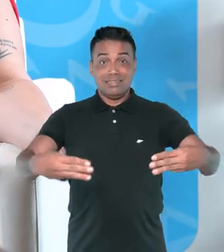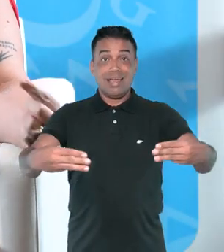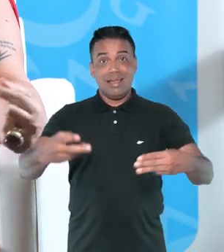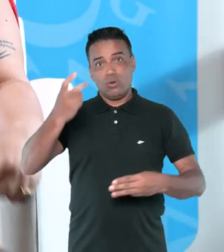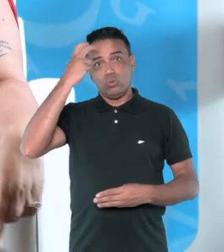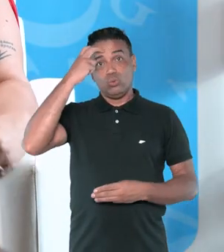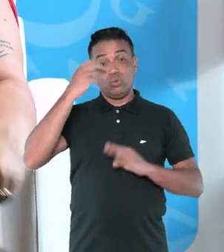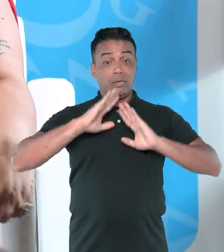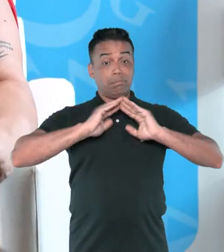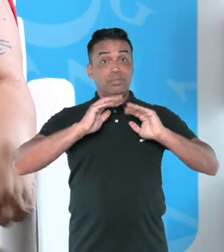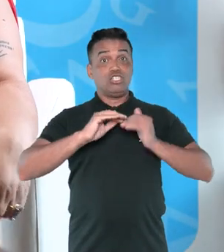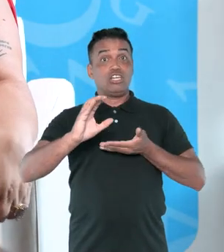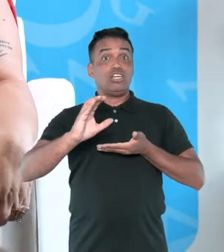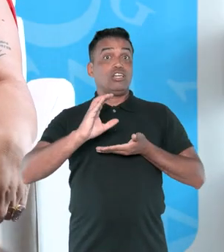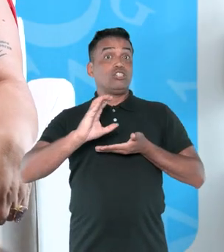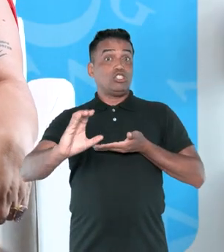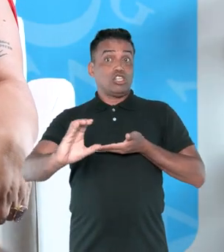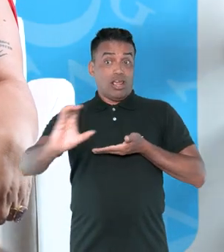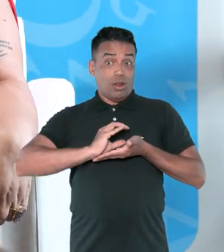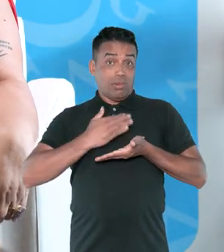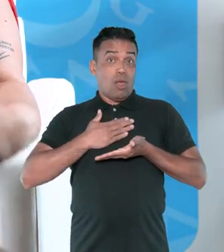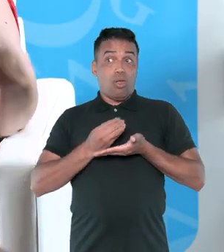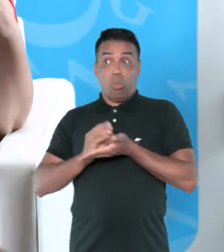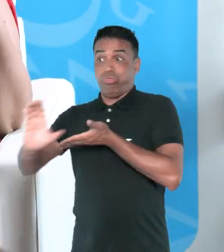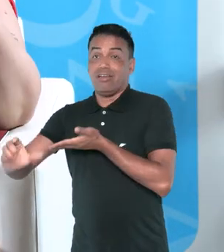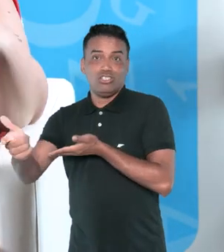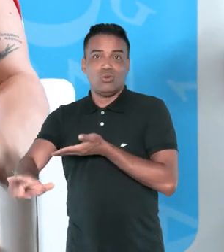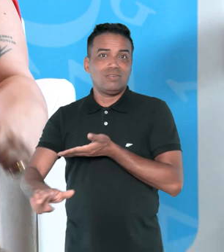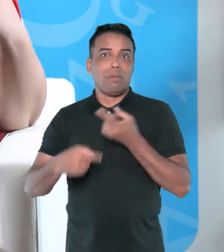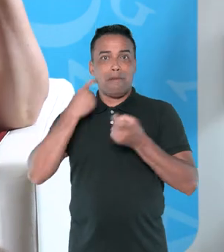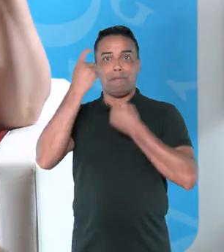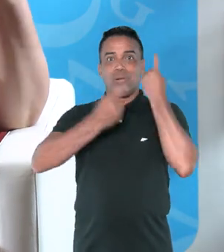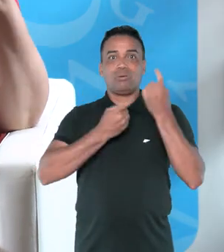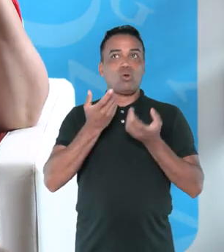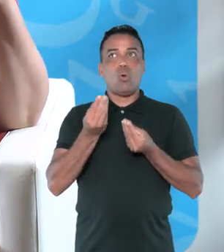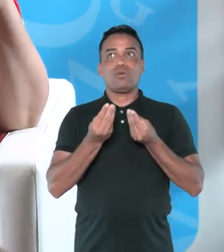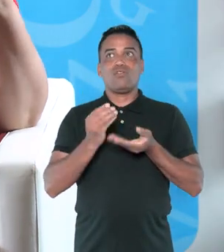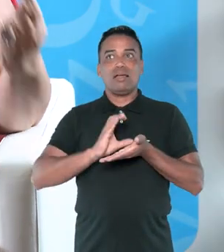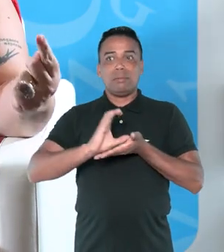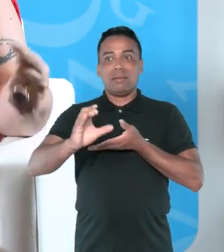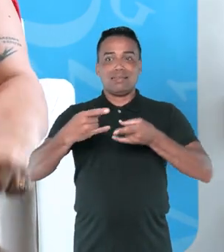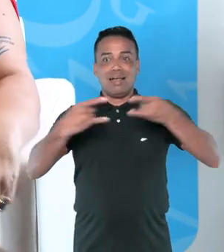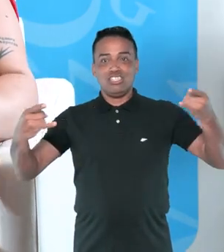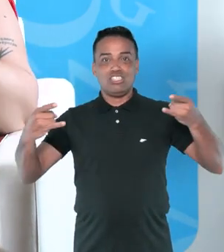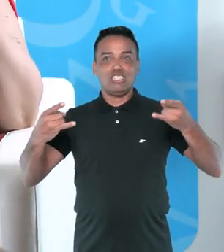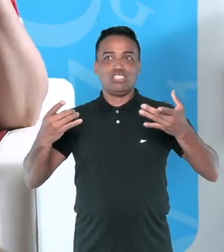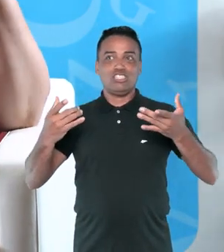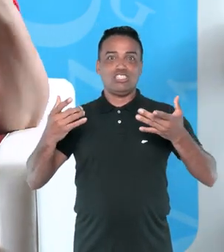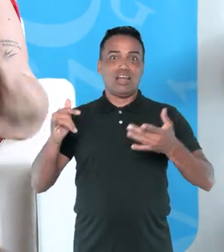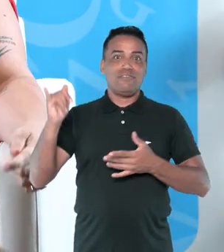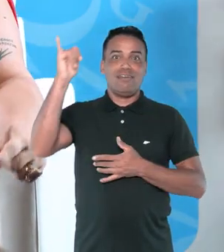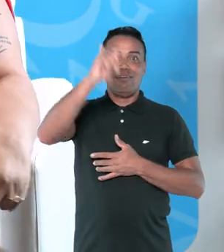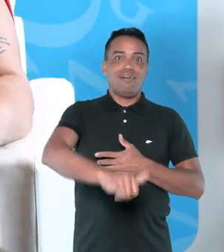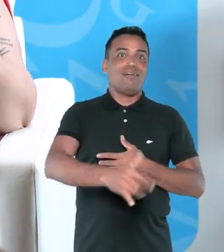a devolução do dinheiro da passagem. Era essa a minha preocupação. Como é que eu ia devolver o dinheiro dessa passagem? O que é que eu ia